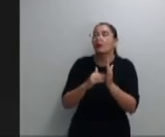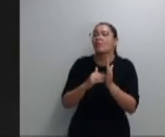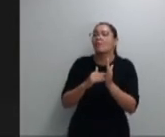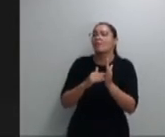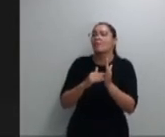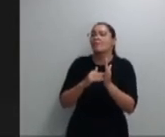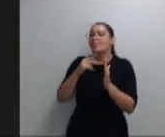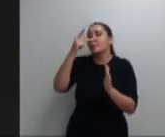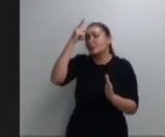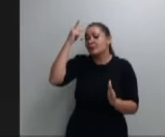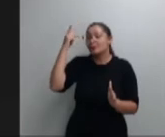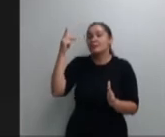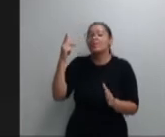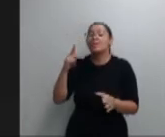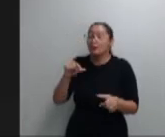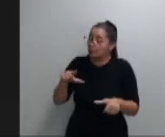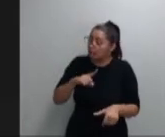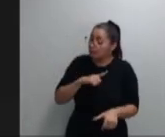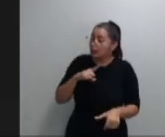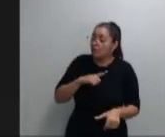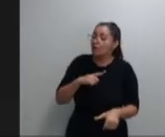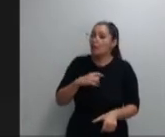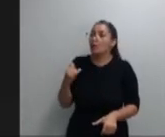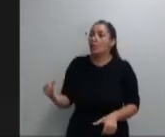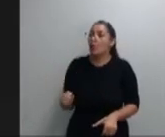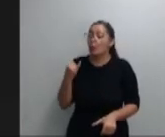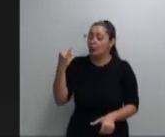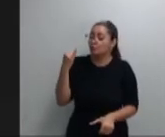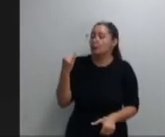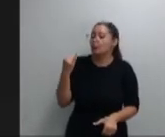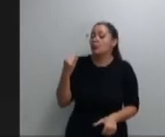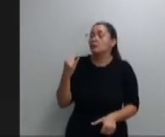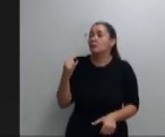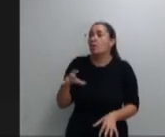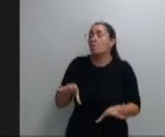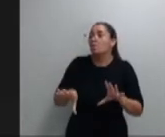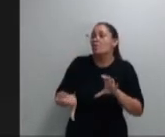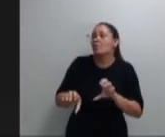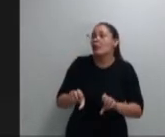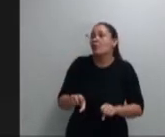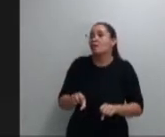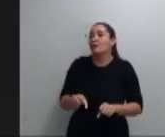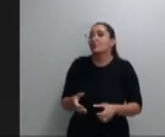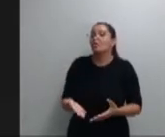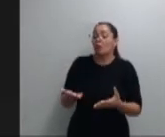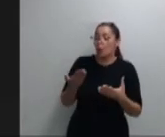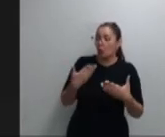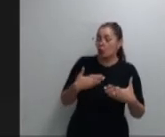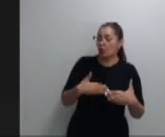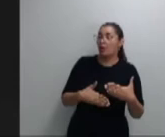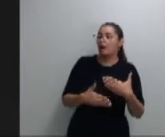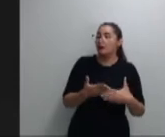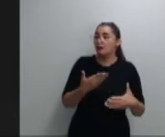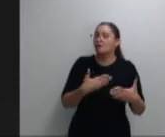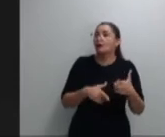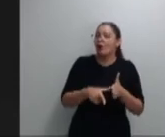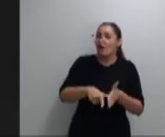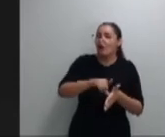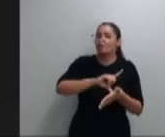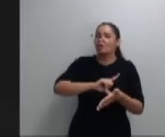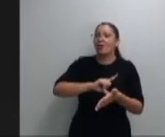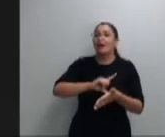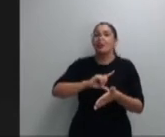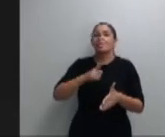obteve uns títulos e esses títulos obtidos parece que o colocariam lá na dianteira é o contrário com